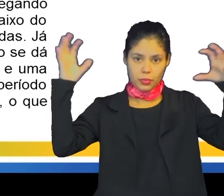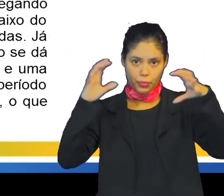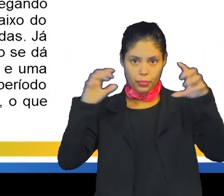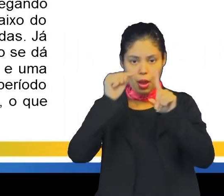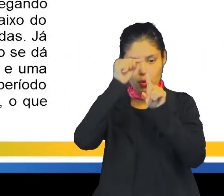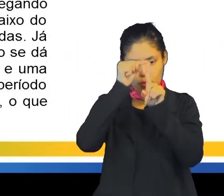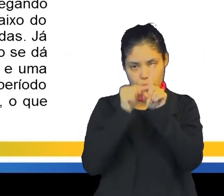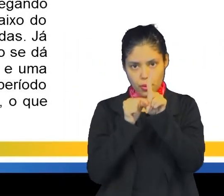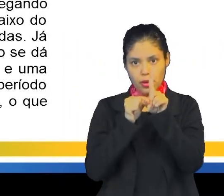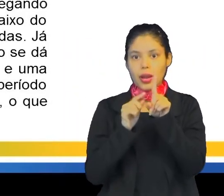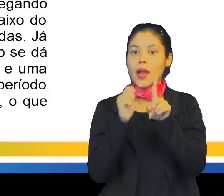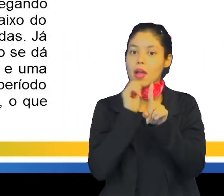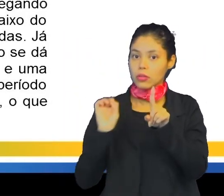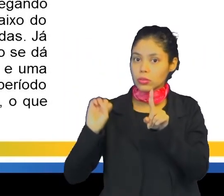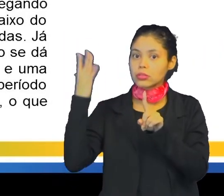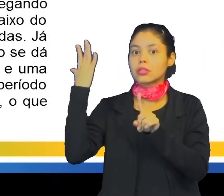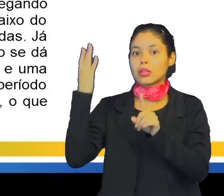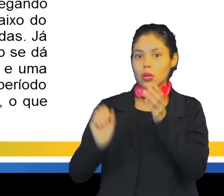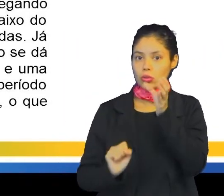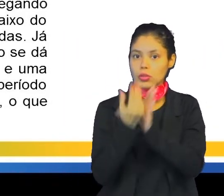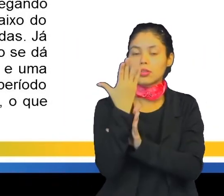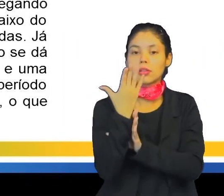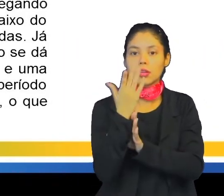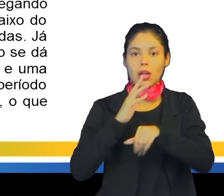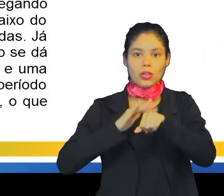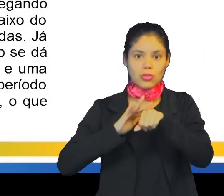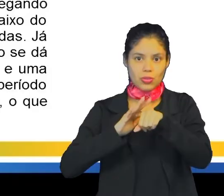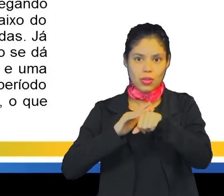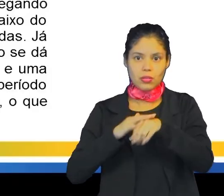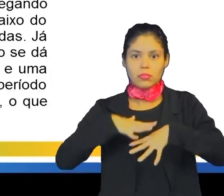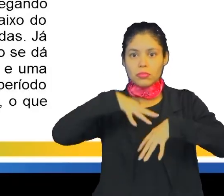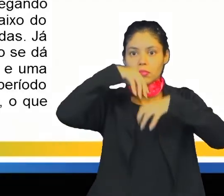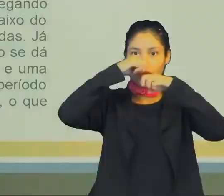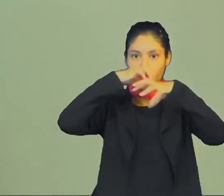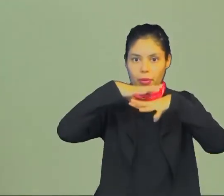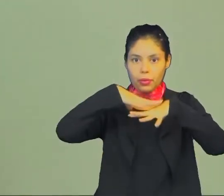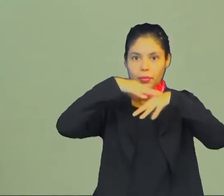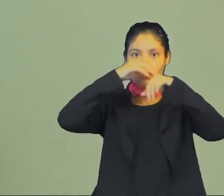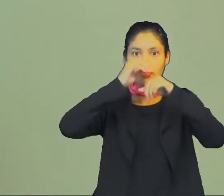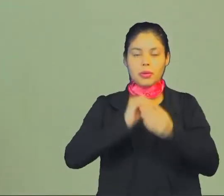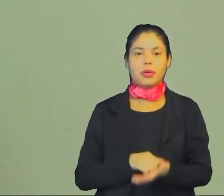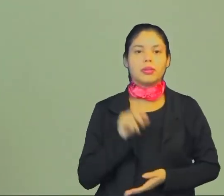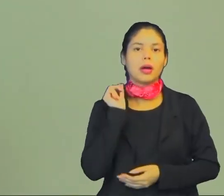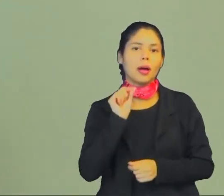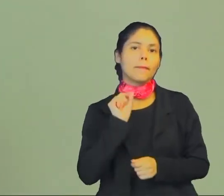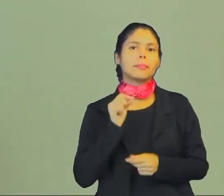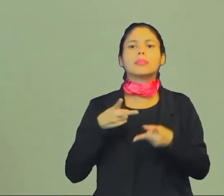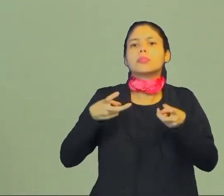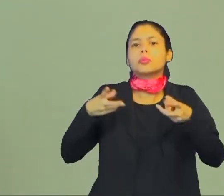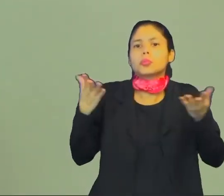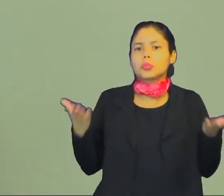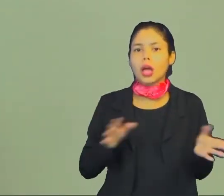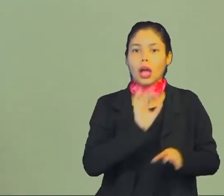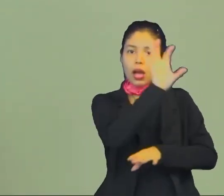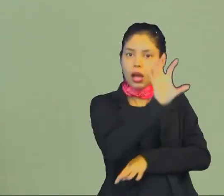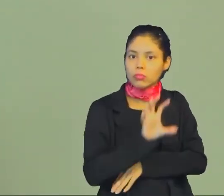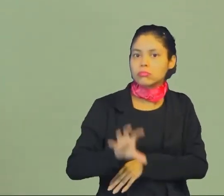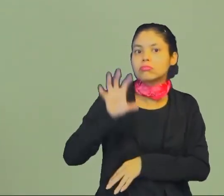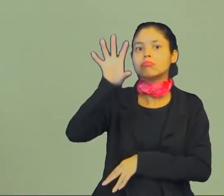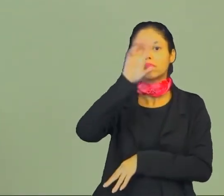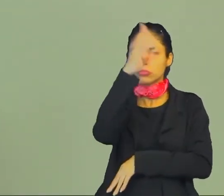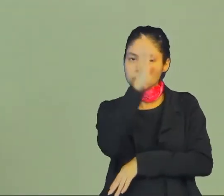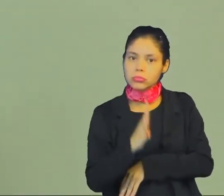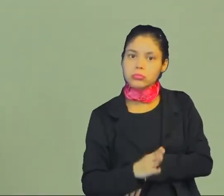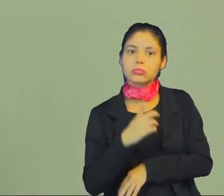baixa umidade o que favorece o surgimento de doenças respiratórias então que nós podemos observar que em cada região